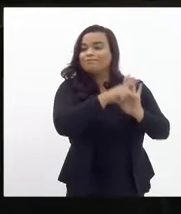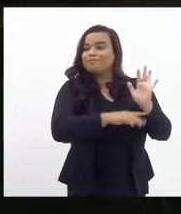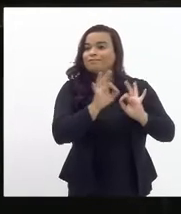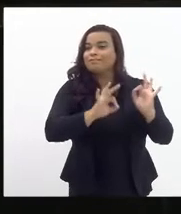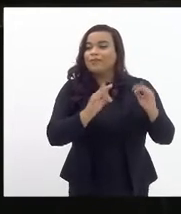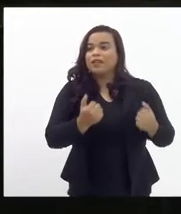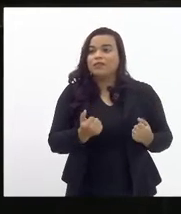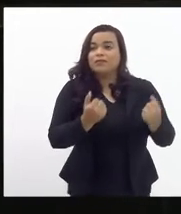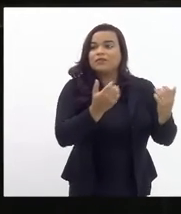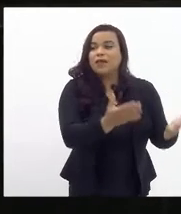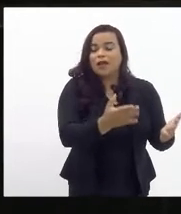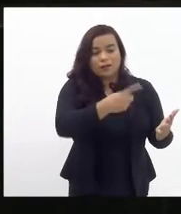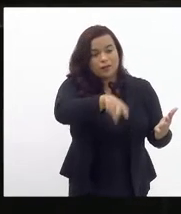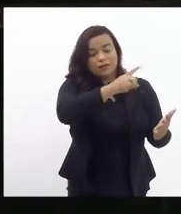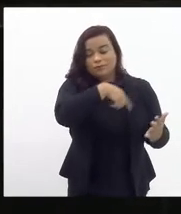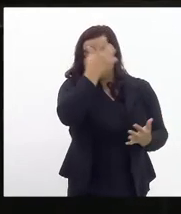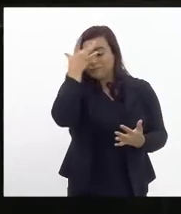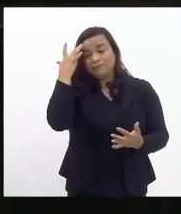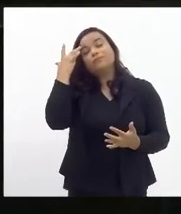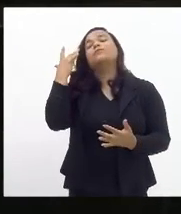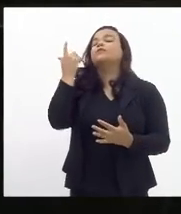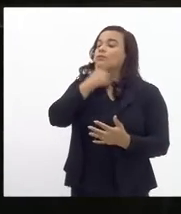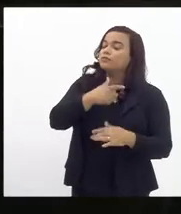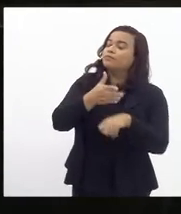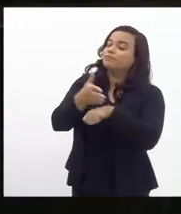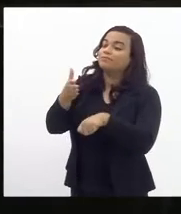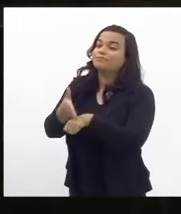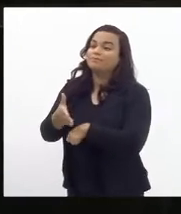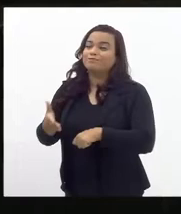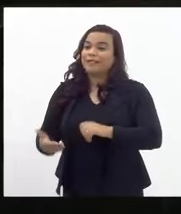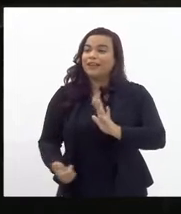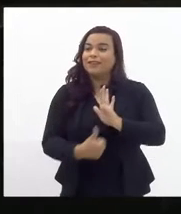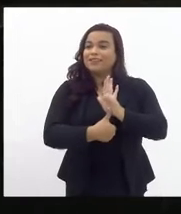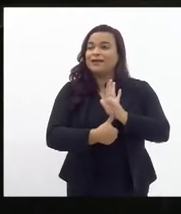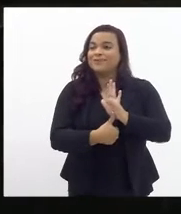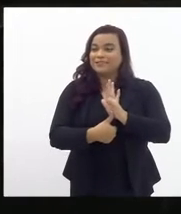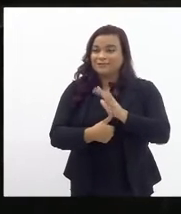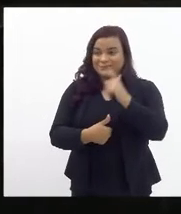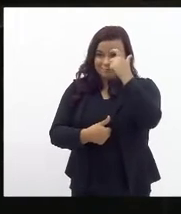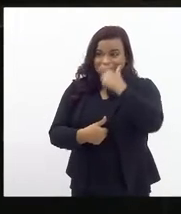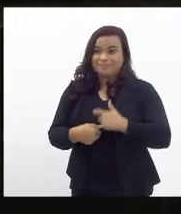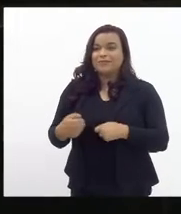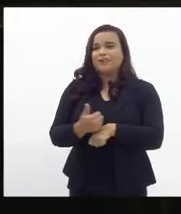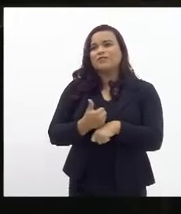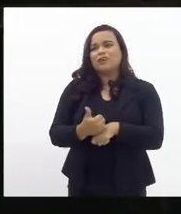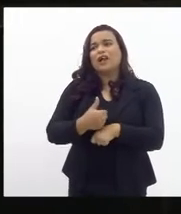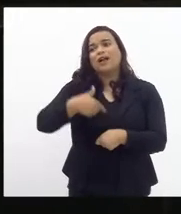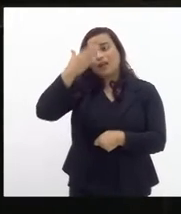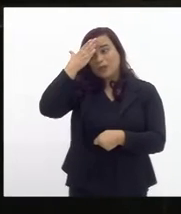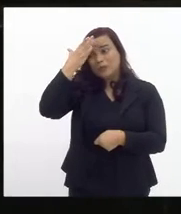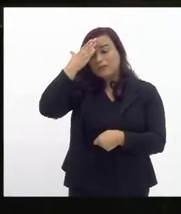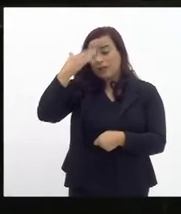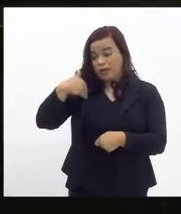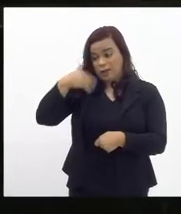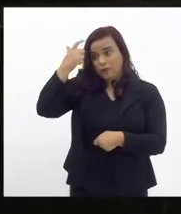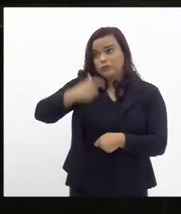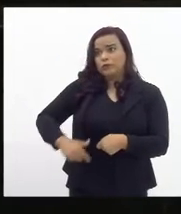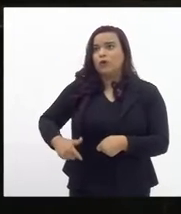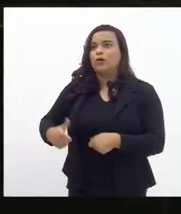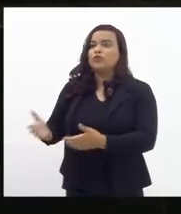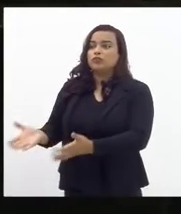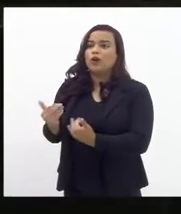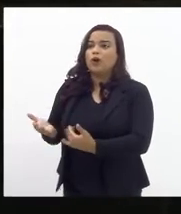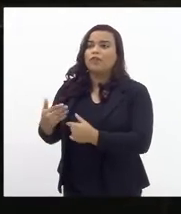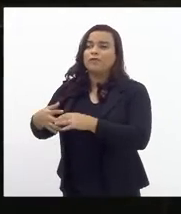para essas pessoas. Eu sei, deputada, o que é ser um jovem de periferia e a diferença